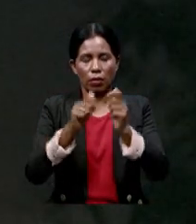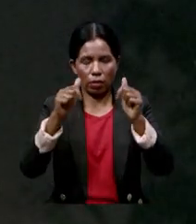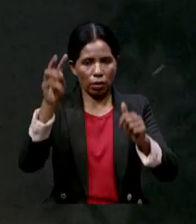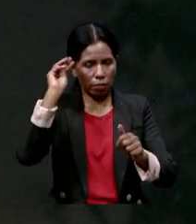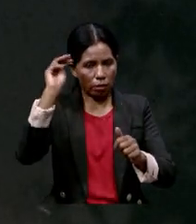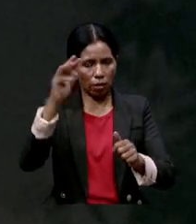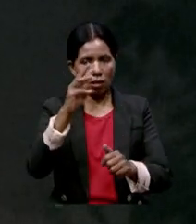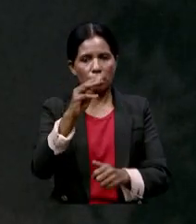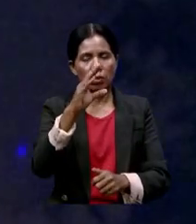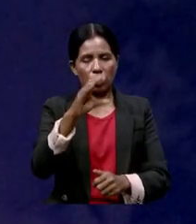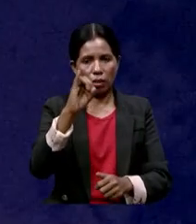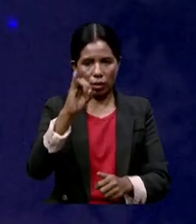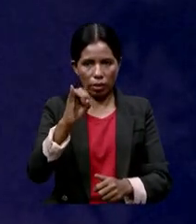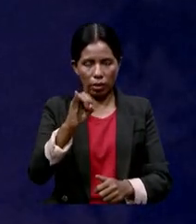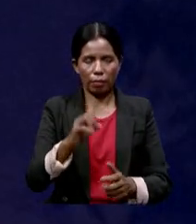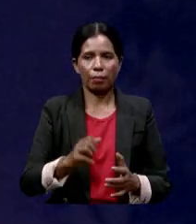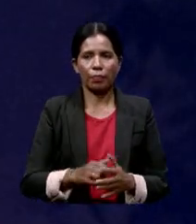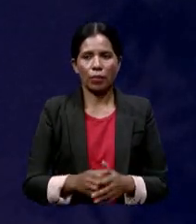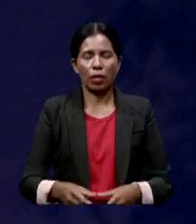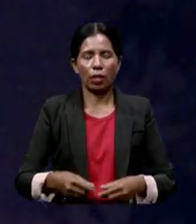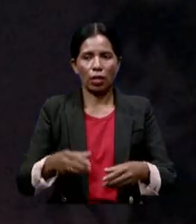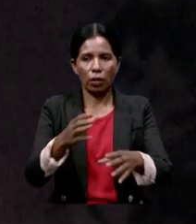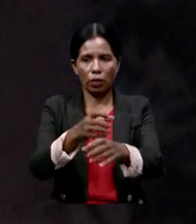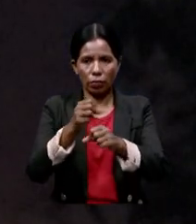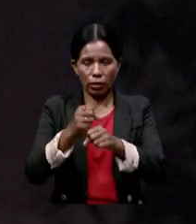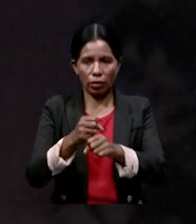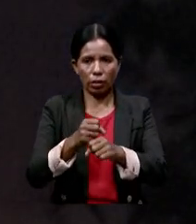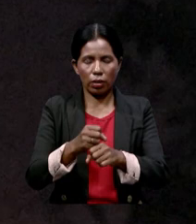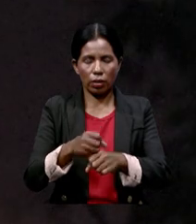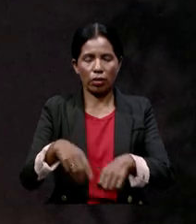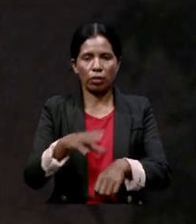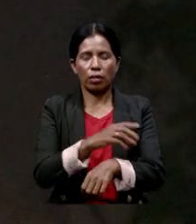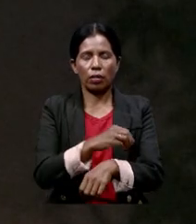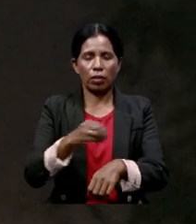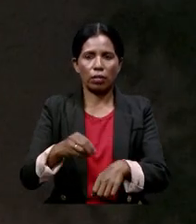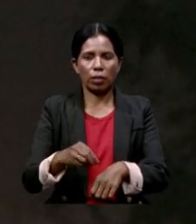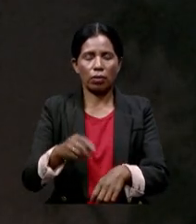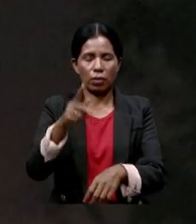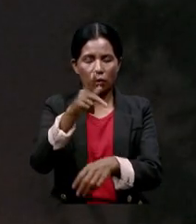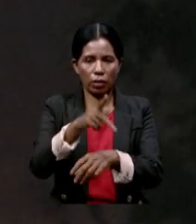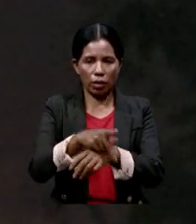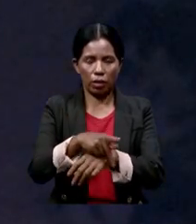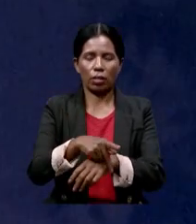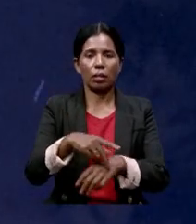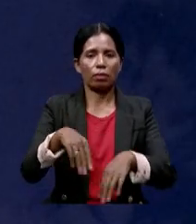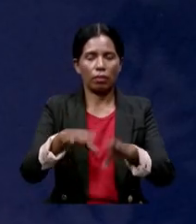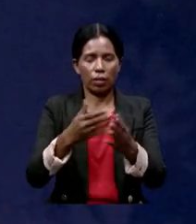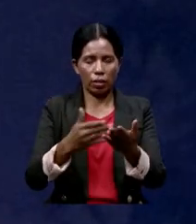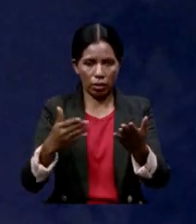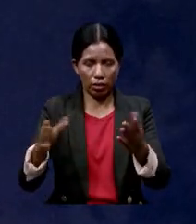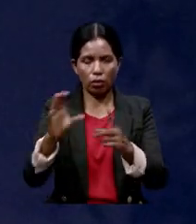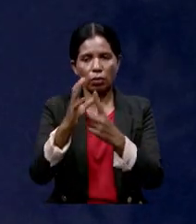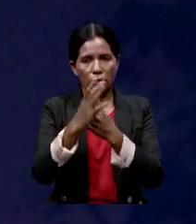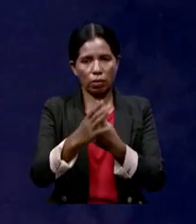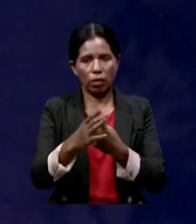Ministeru Komersu Industria, foti, feria, ho noite de kultura, hanesan asaun konkreta ida,